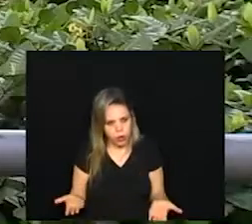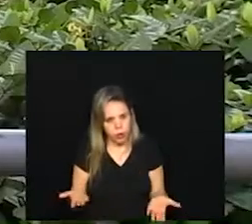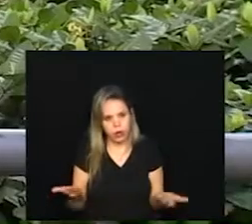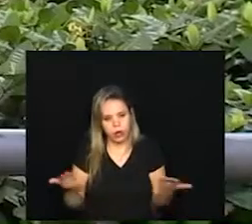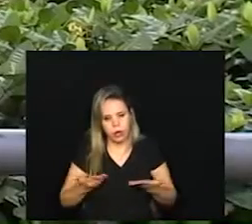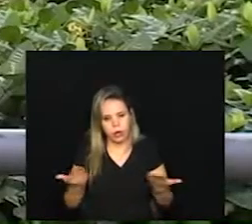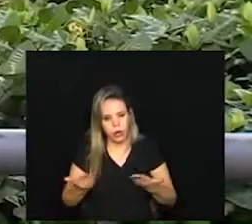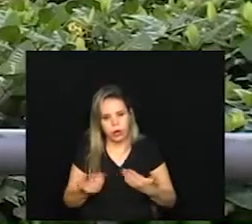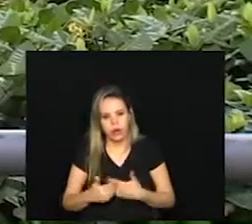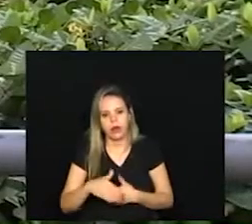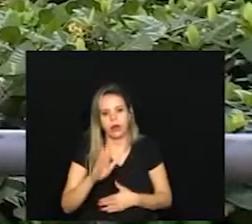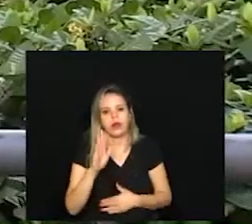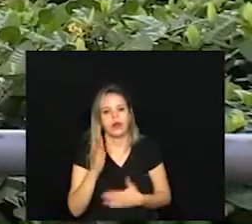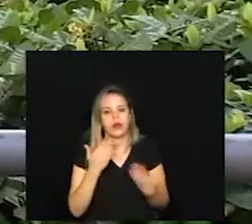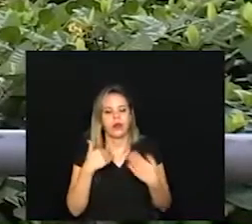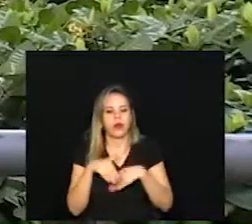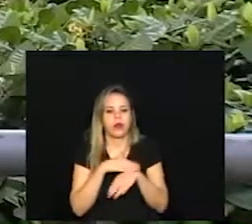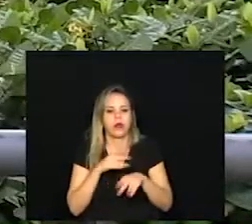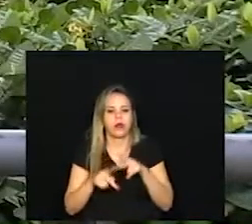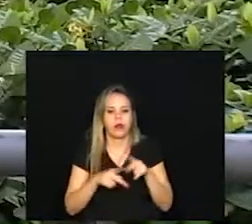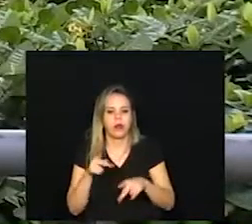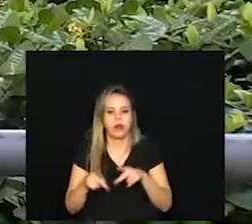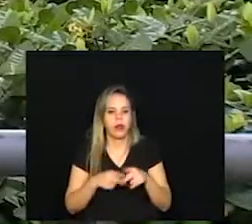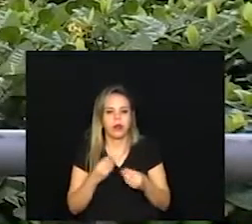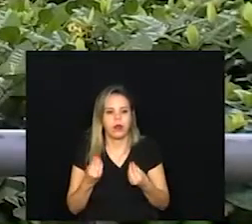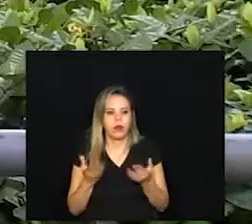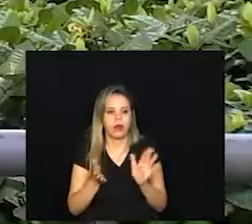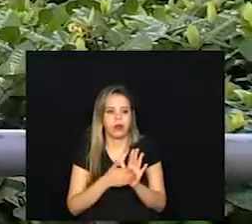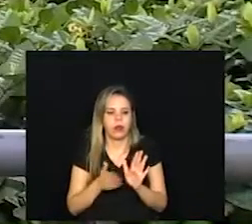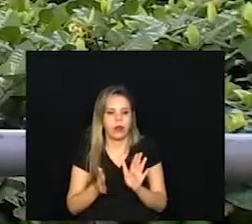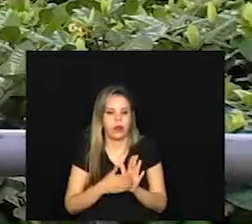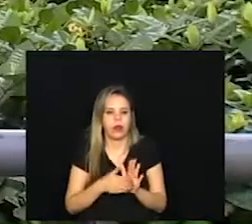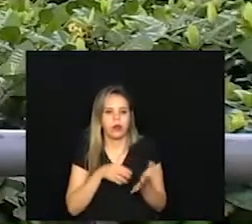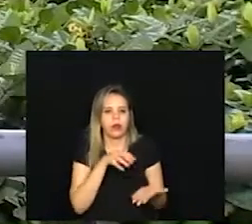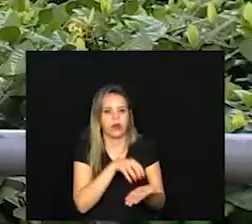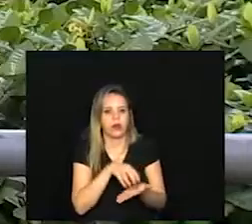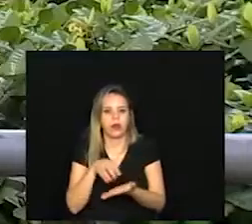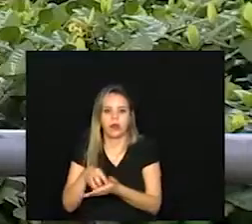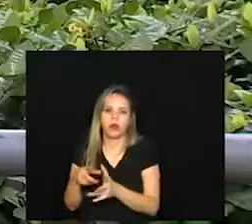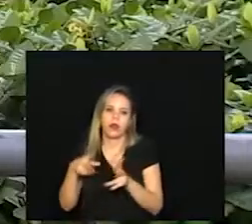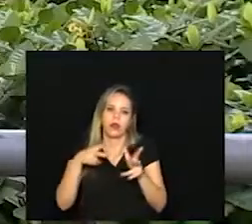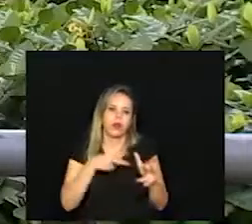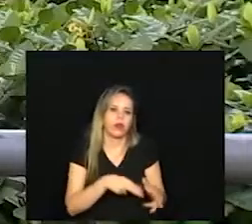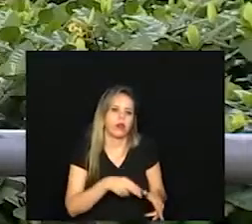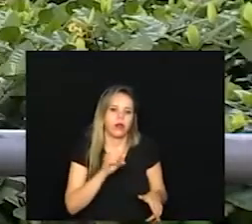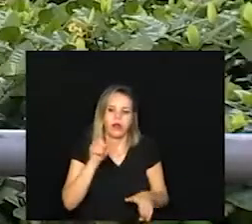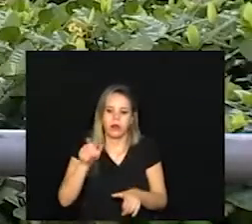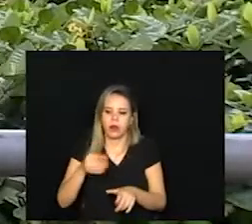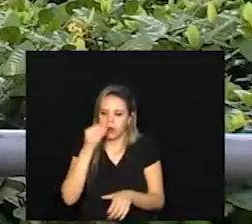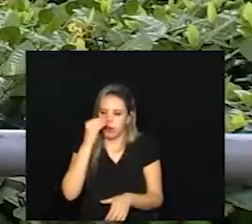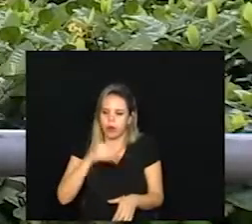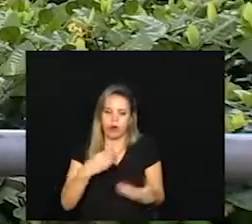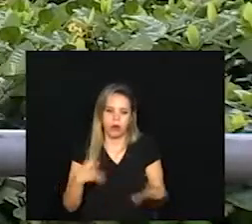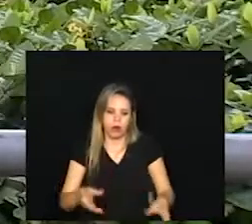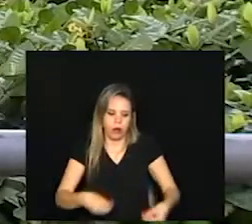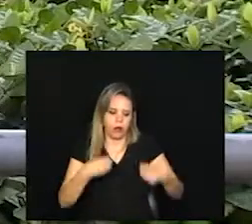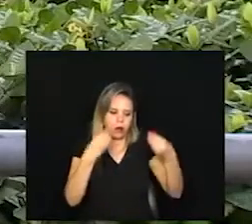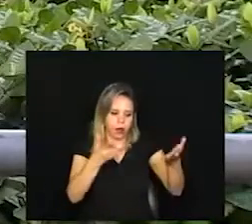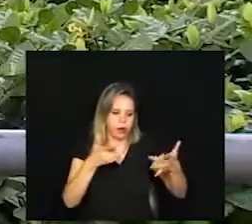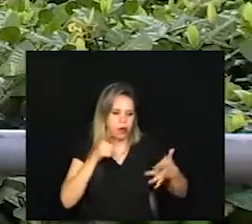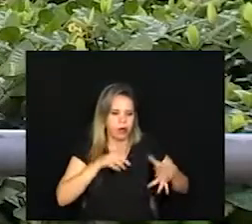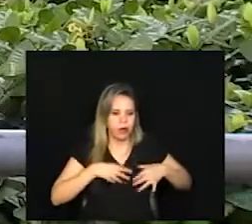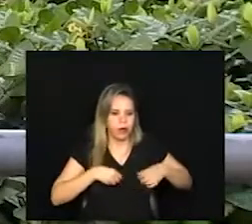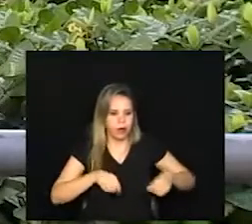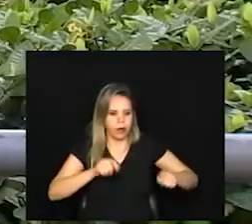de hoje, com abordagem das pessoas, ofertando os abrigamentos, e aqueles que rejeitarem será feita a entrega de